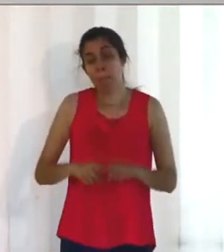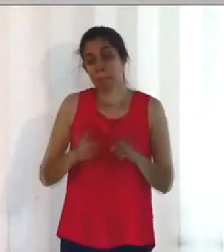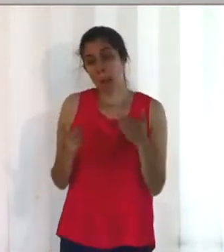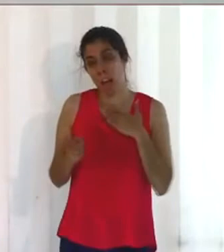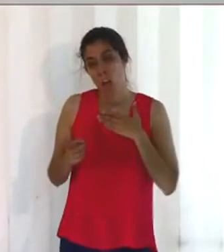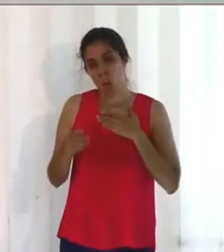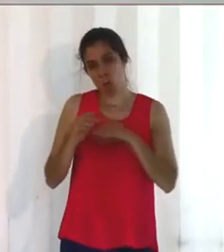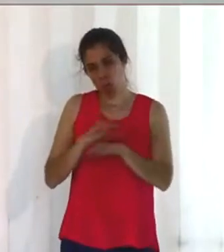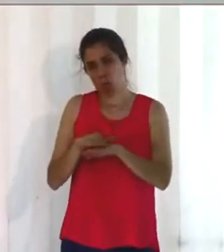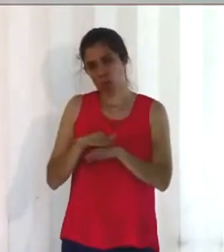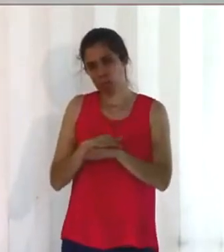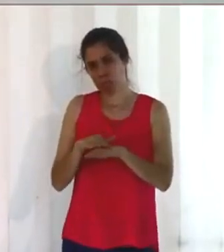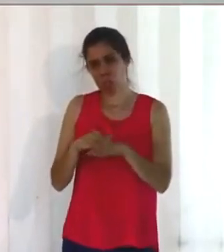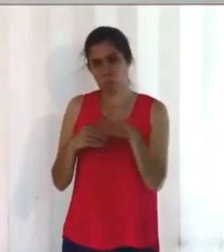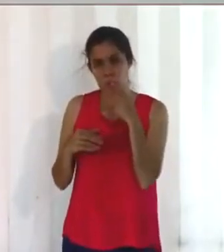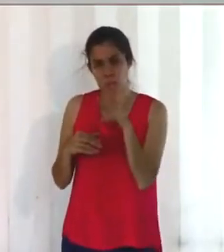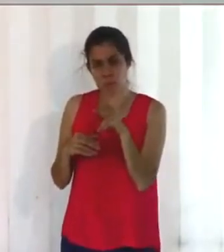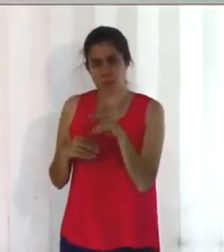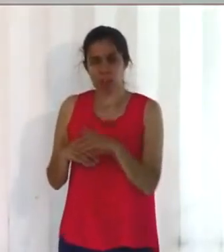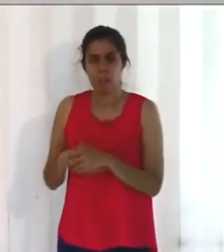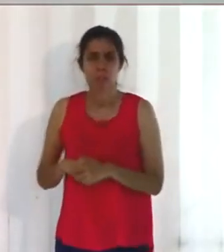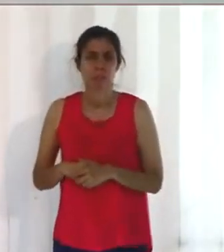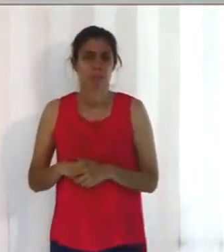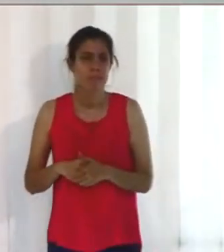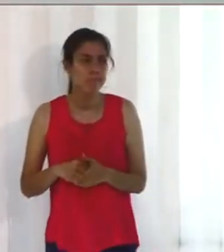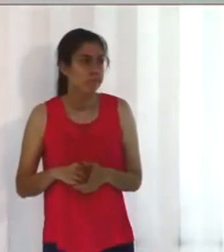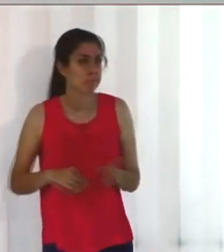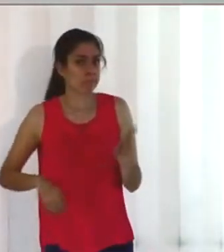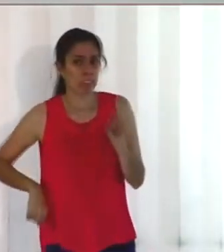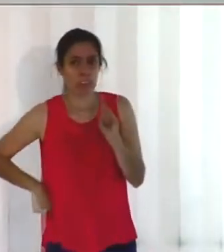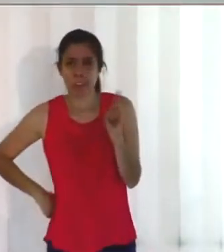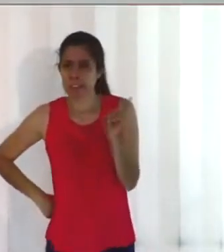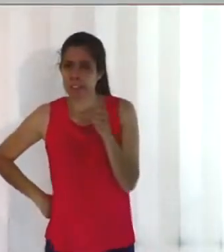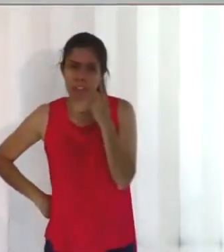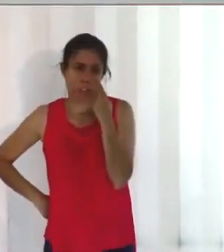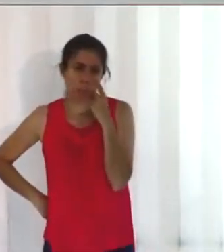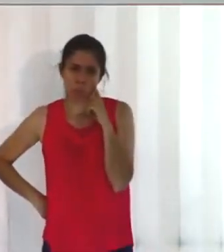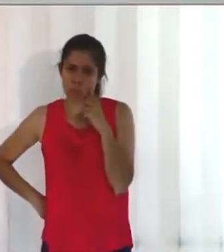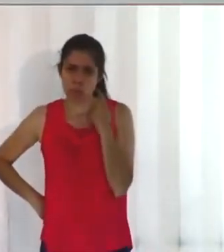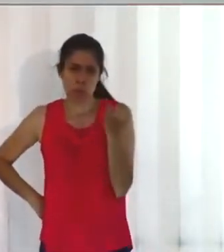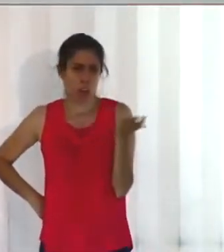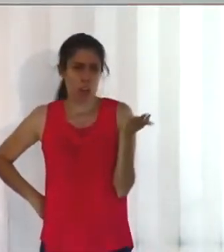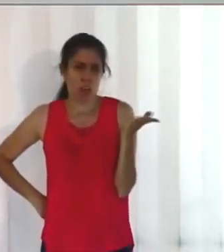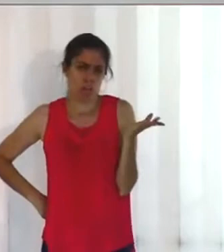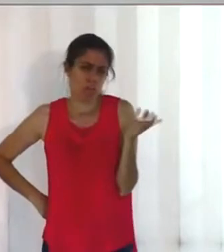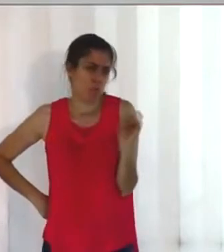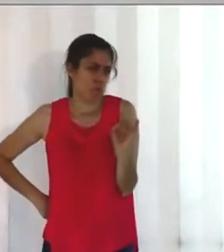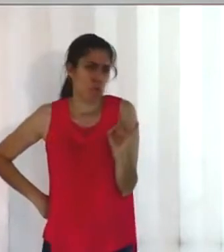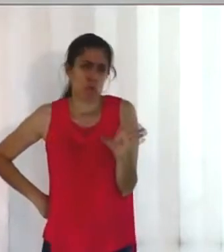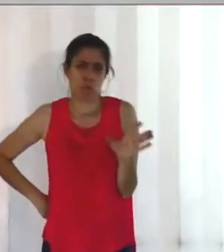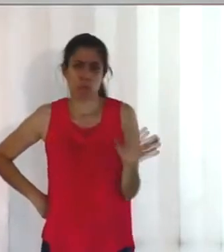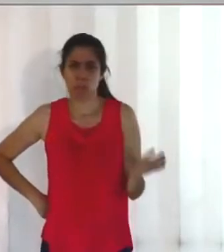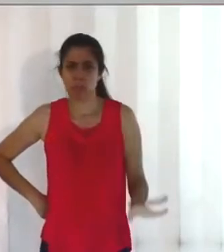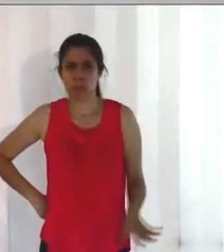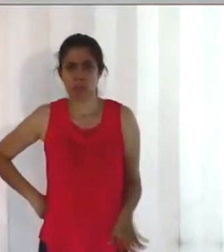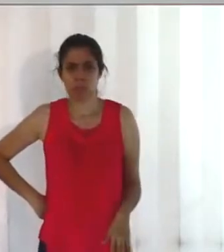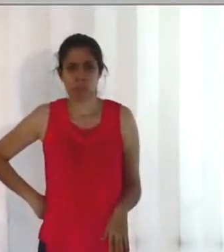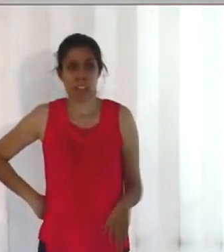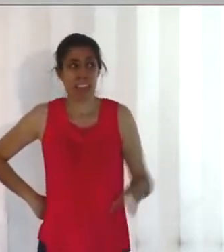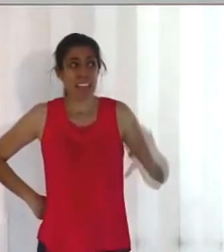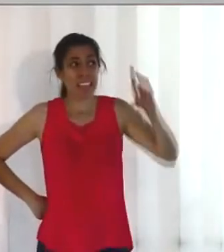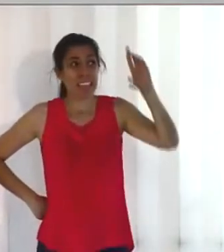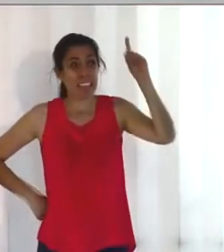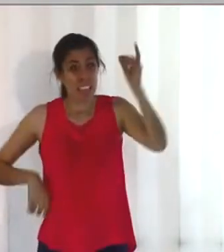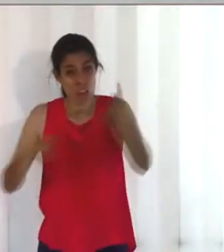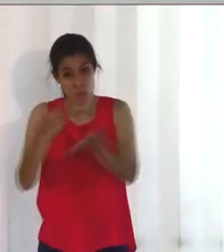para pregar, nós não temos o direito de lamentar o governo de Deus. O Senhor Deus governa sobre